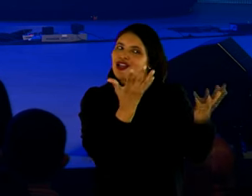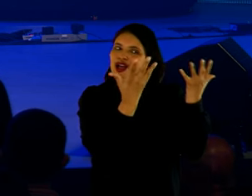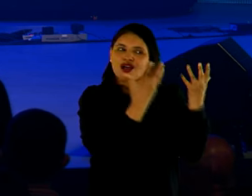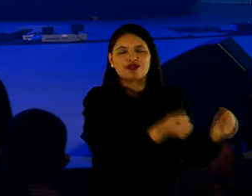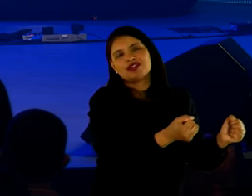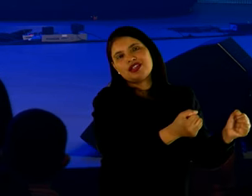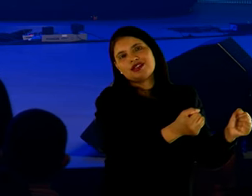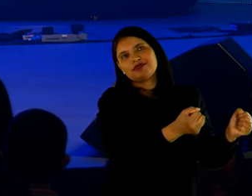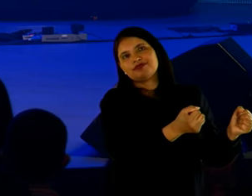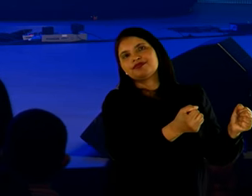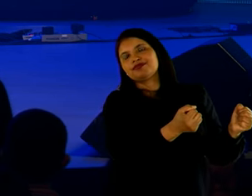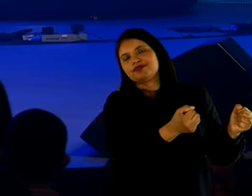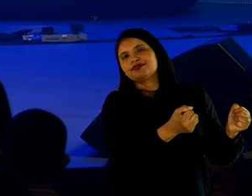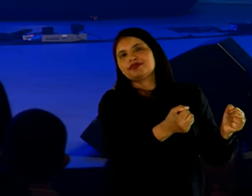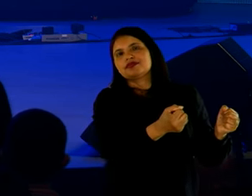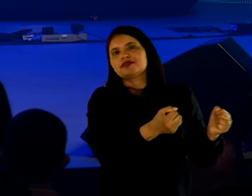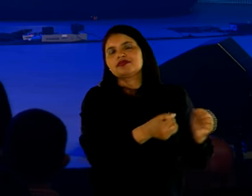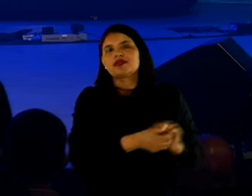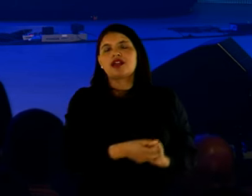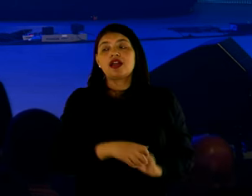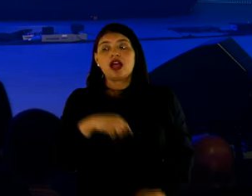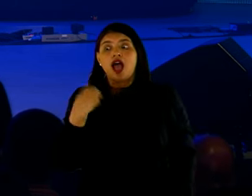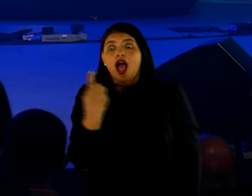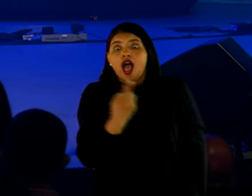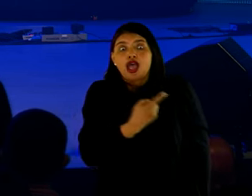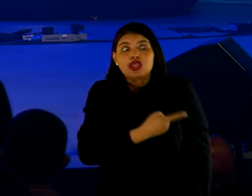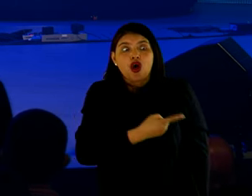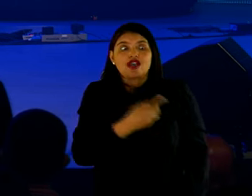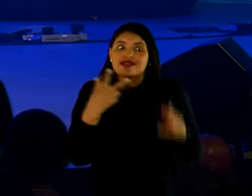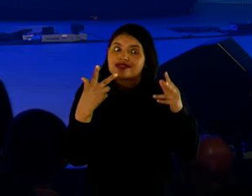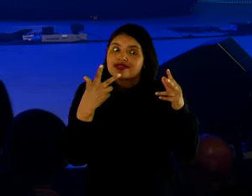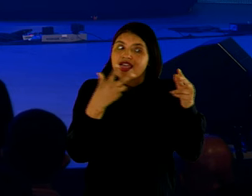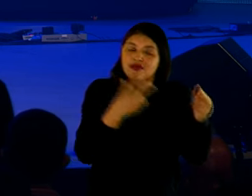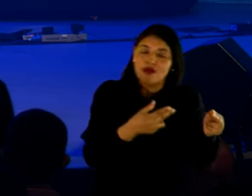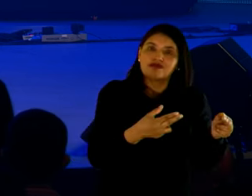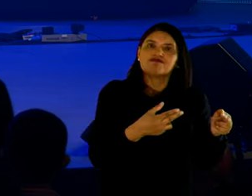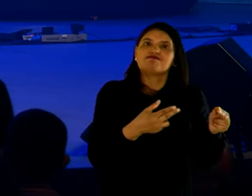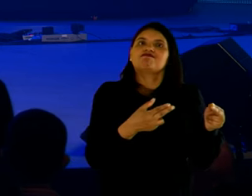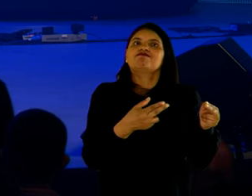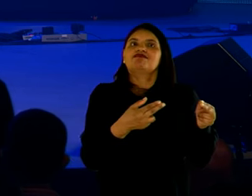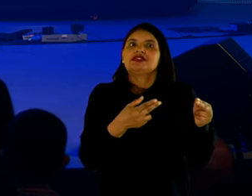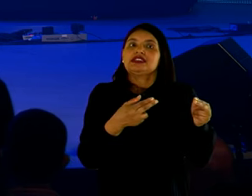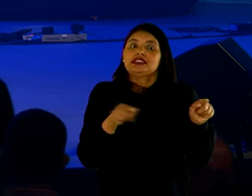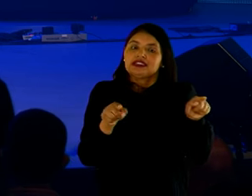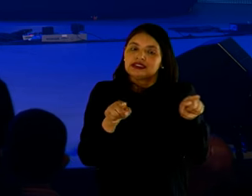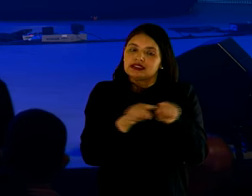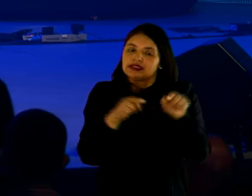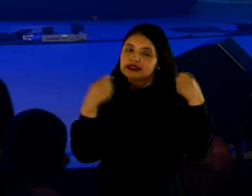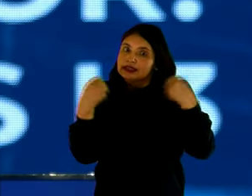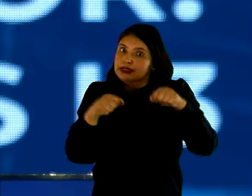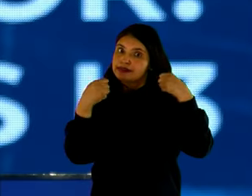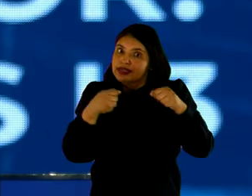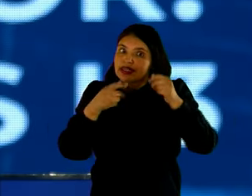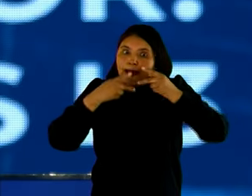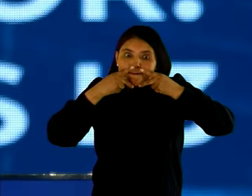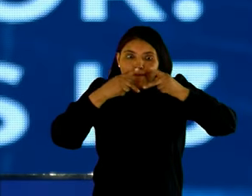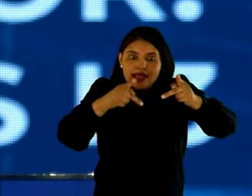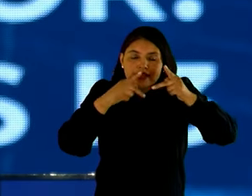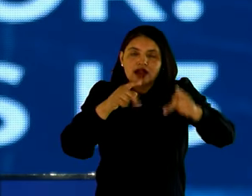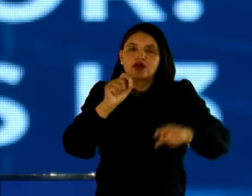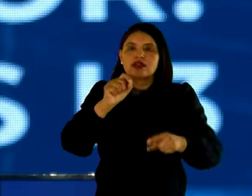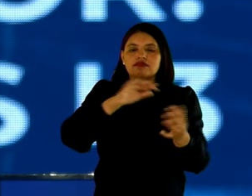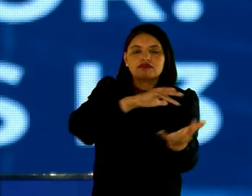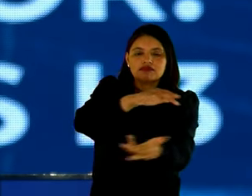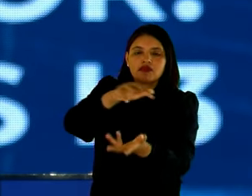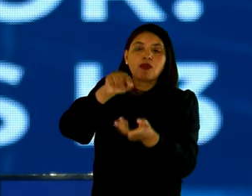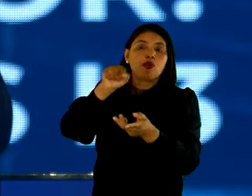crer será condenado. Nós recebemos essa missão. E Jonas também recebeu essa missão. Deus falou diretamente com ele, dizendo: "Jonas,